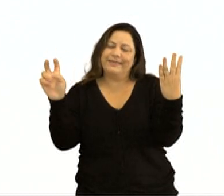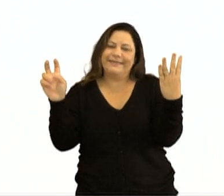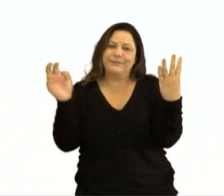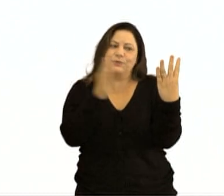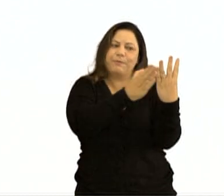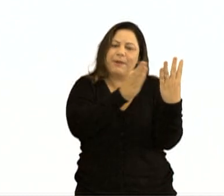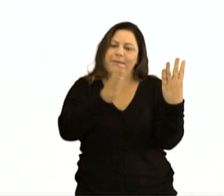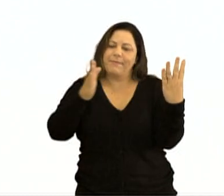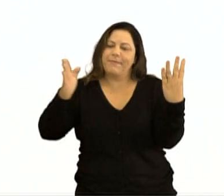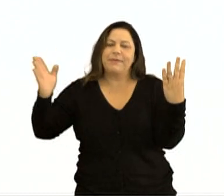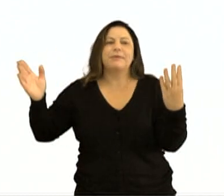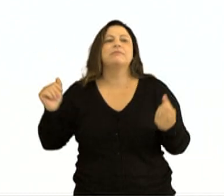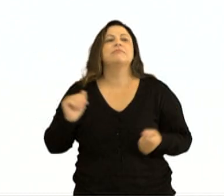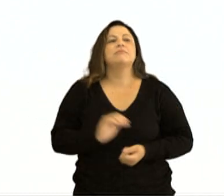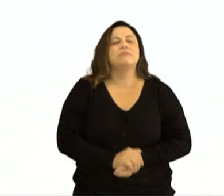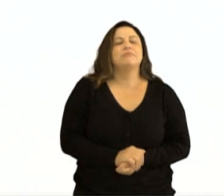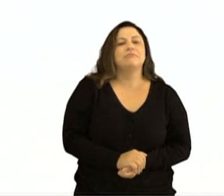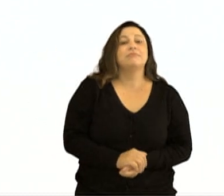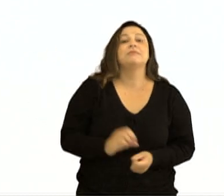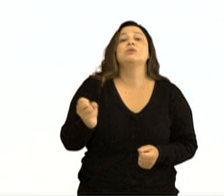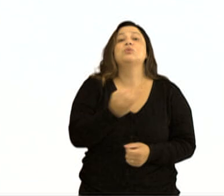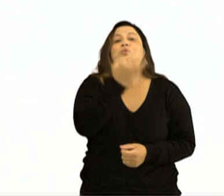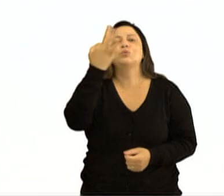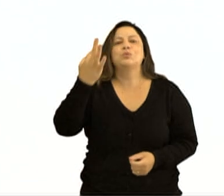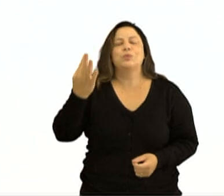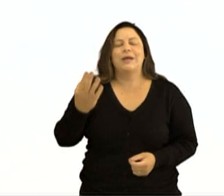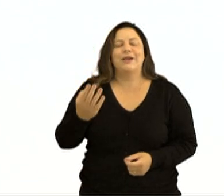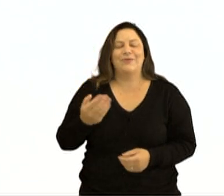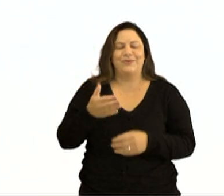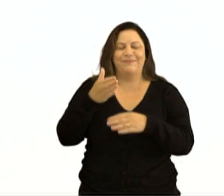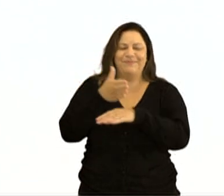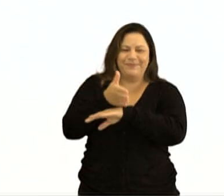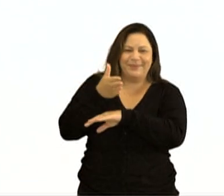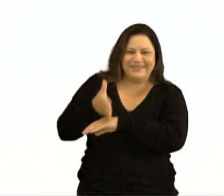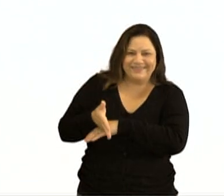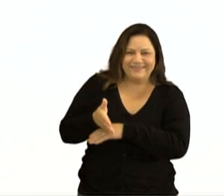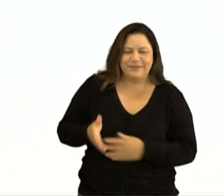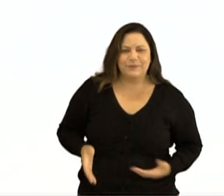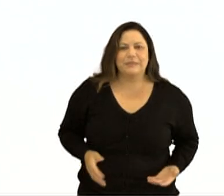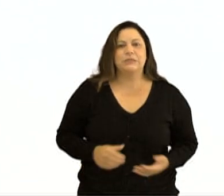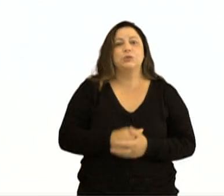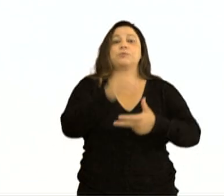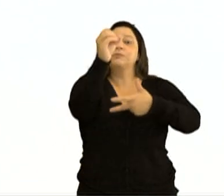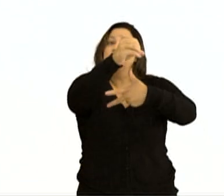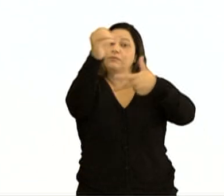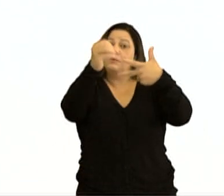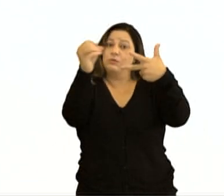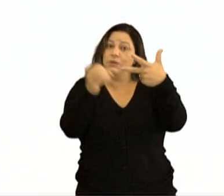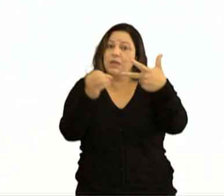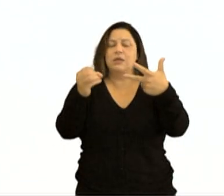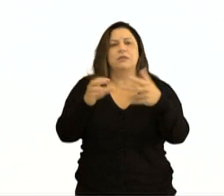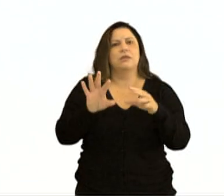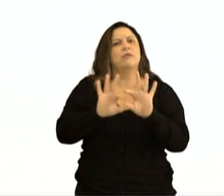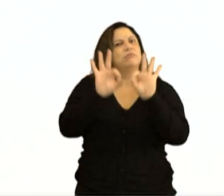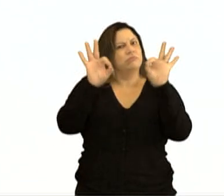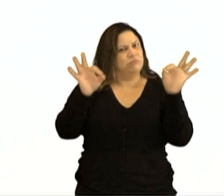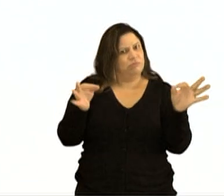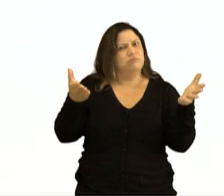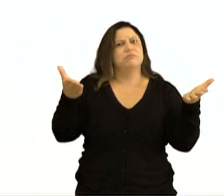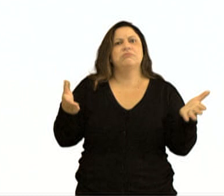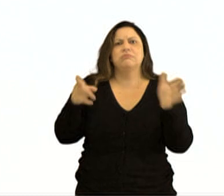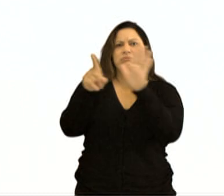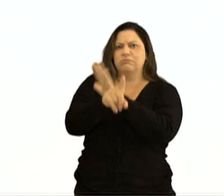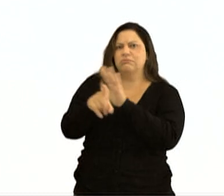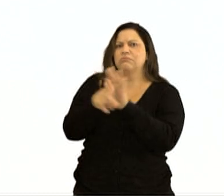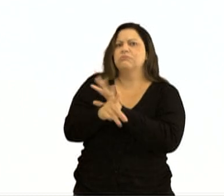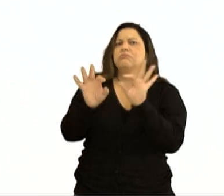quinto? Daí vocês vão ver o valor que mais se repete. No caso do Enem, gente, essa é uma questão simples, Mas